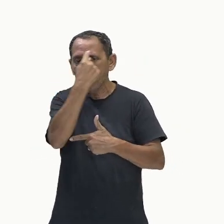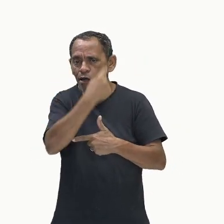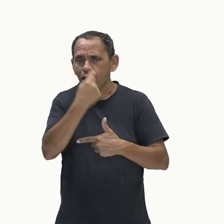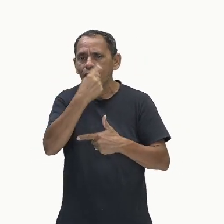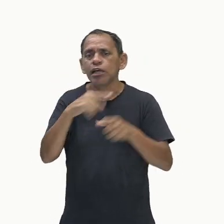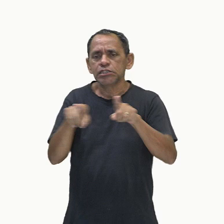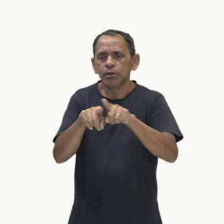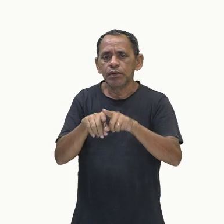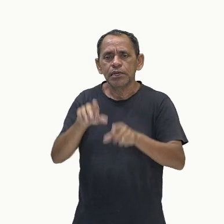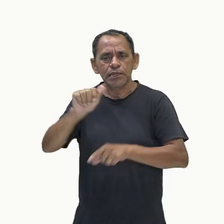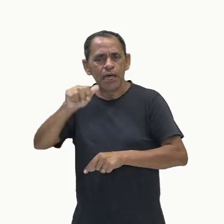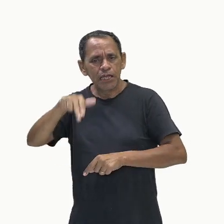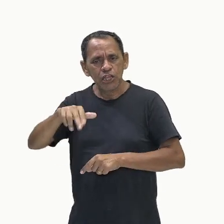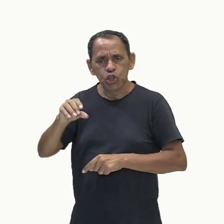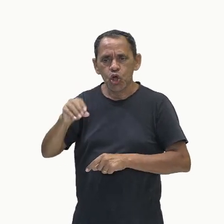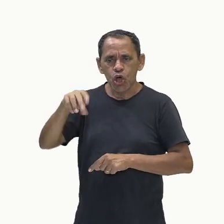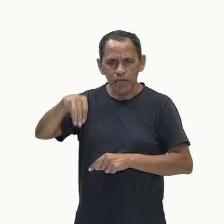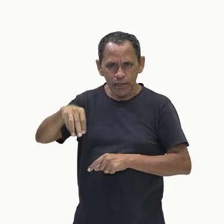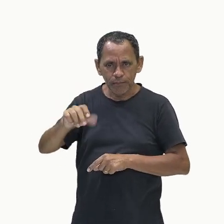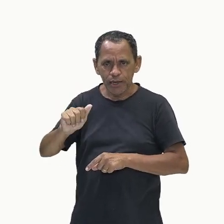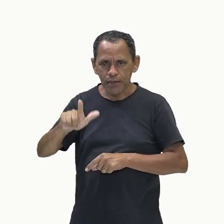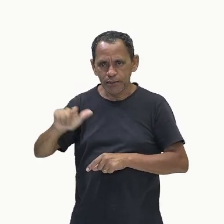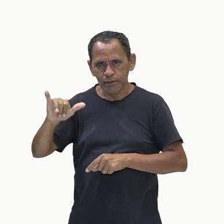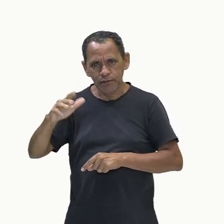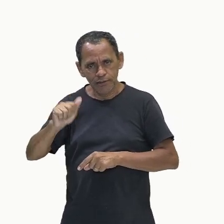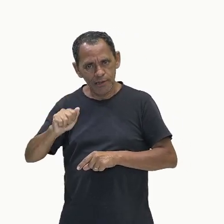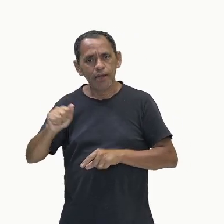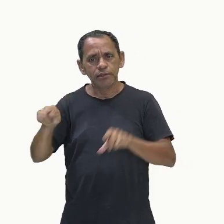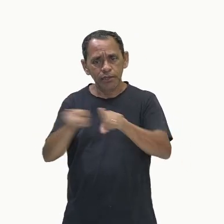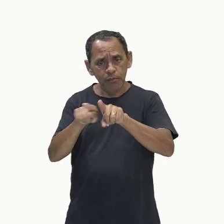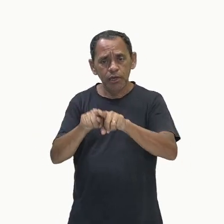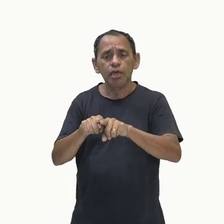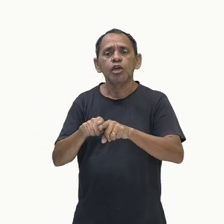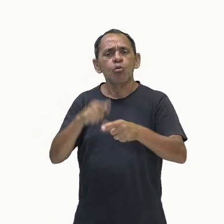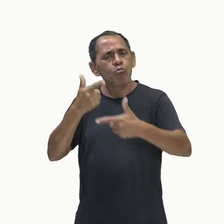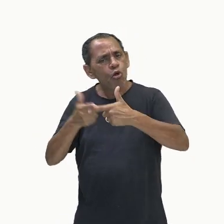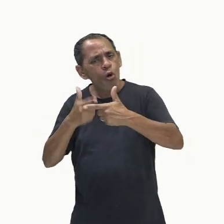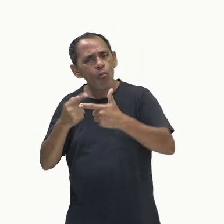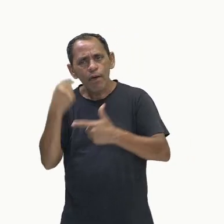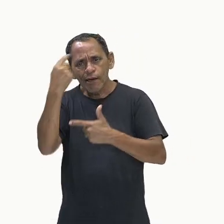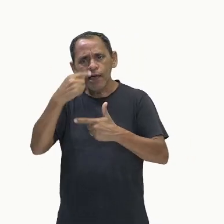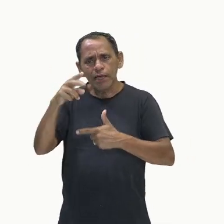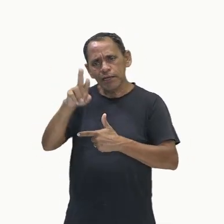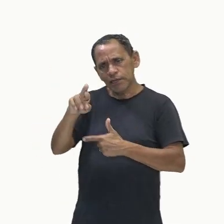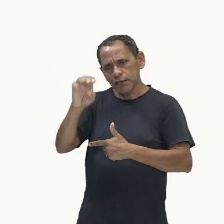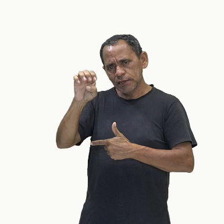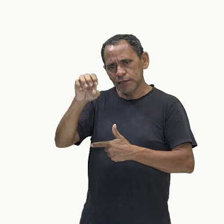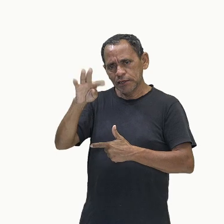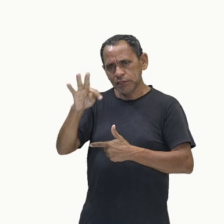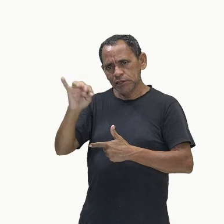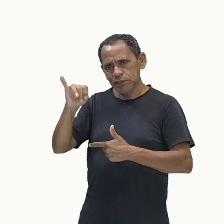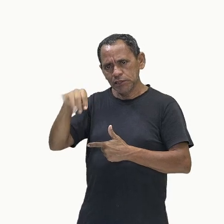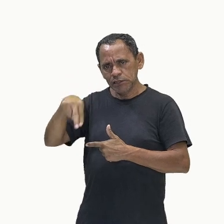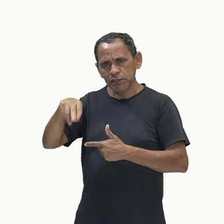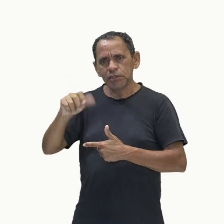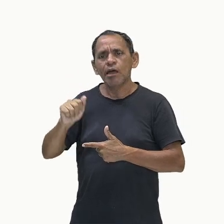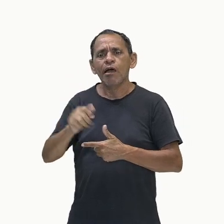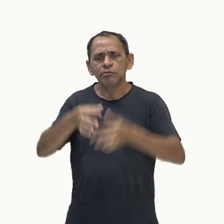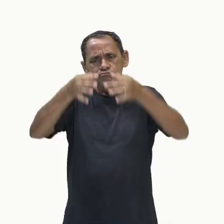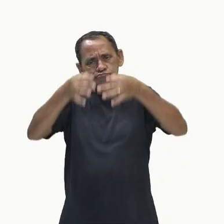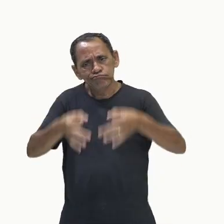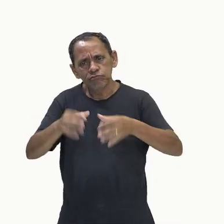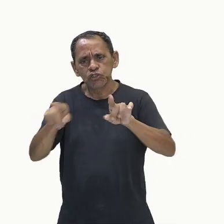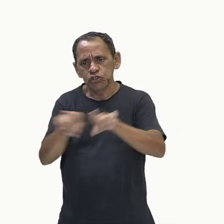um gene relacionado à formação da retina não foi formado da forma correta. E esses genes